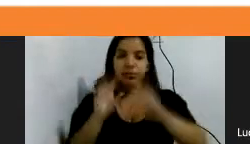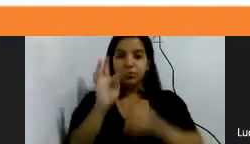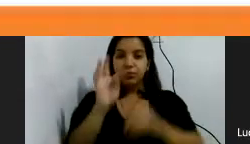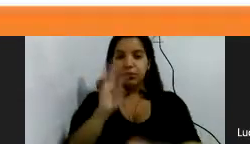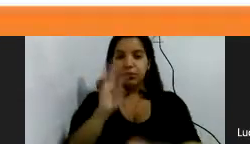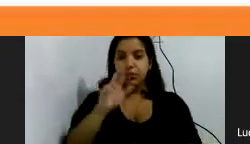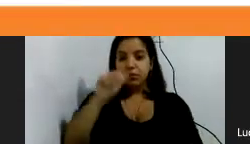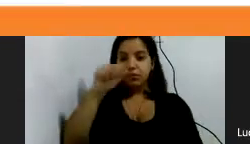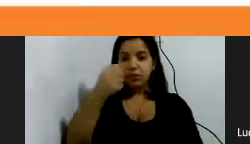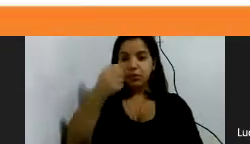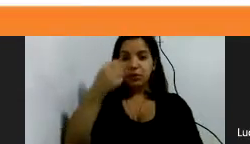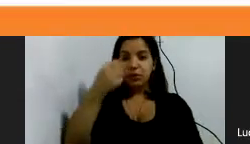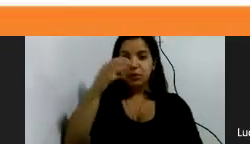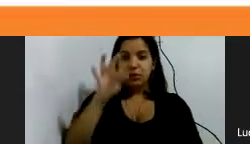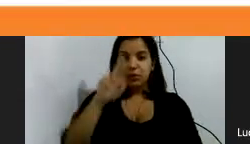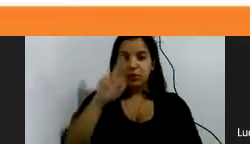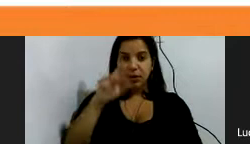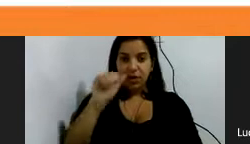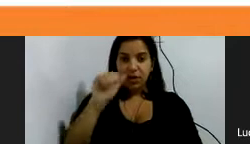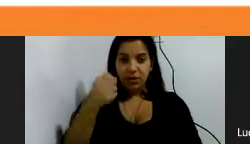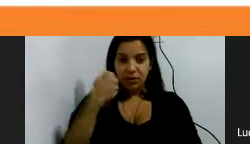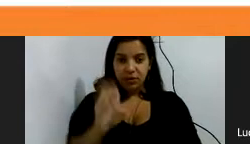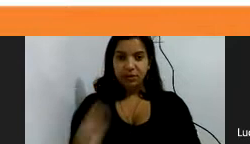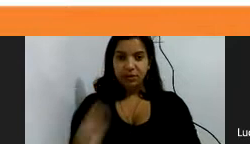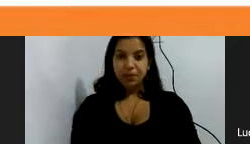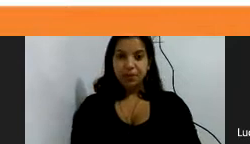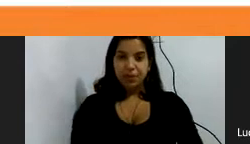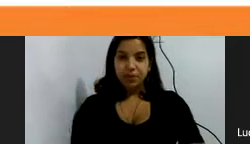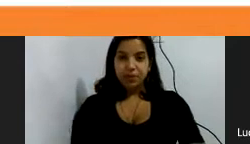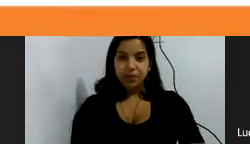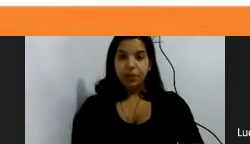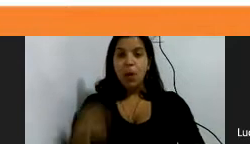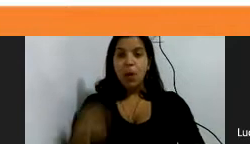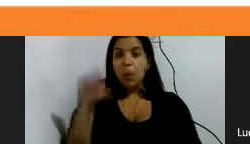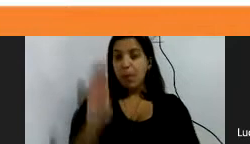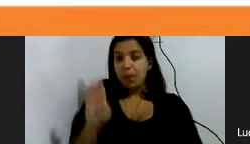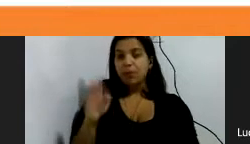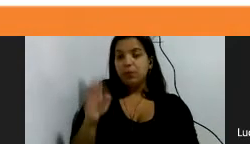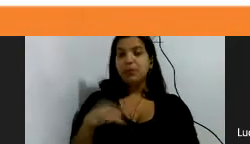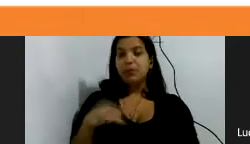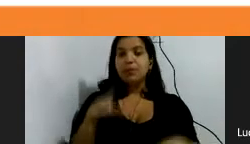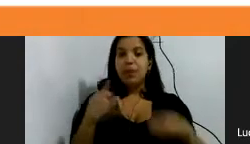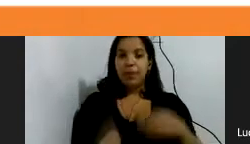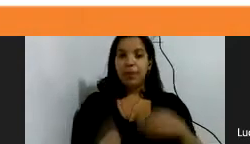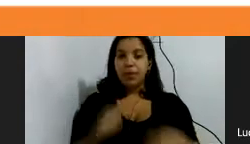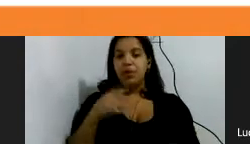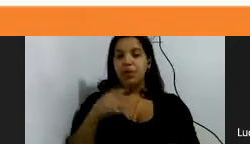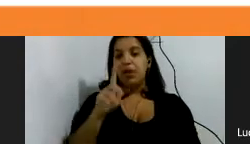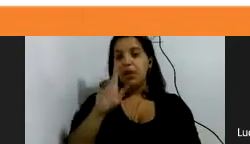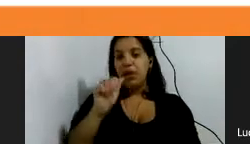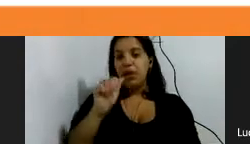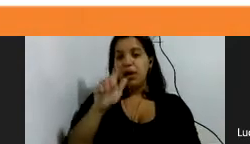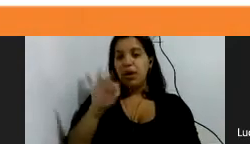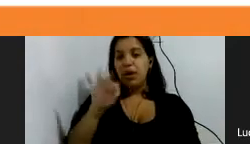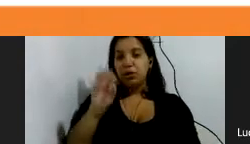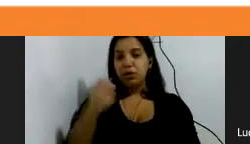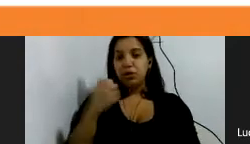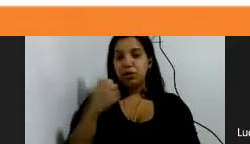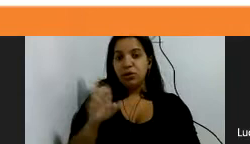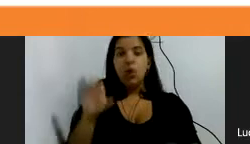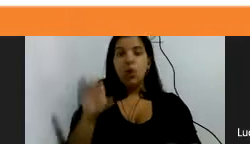da N-acetilgalactosamina, o antígeno B da galactose. Já o grupo O, a gente